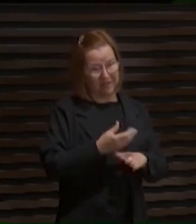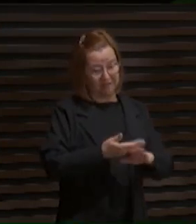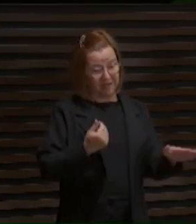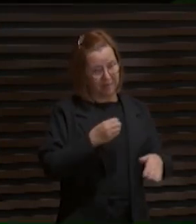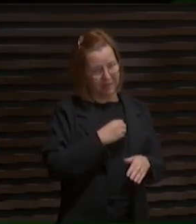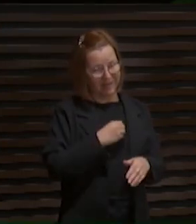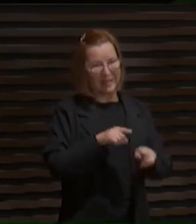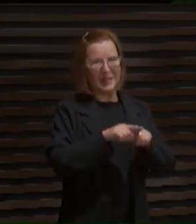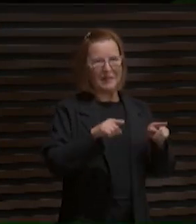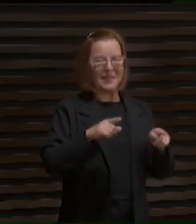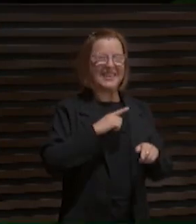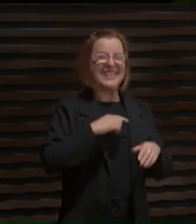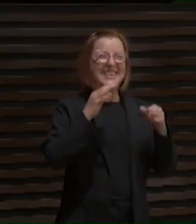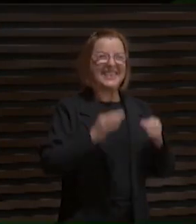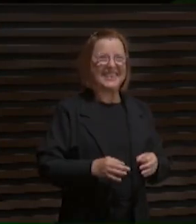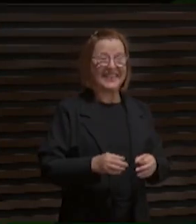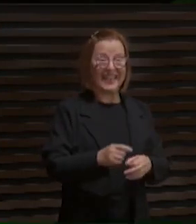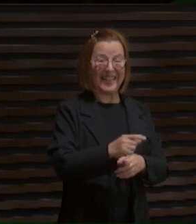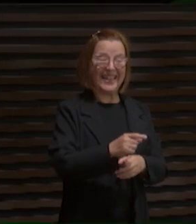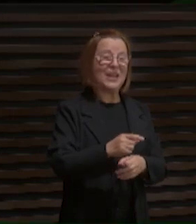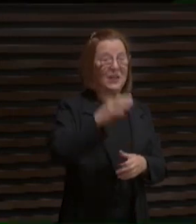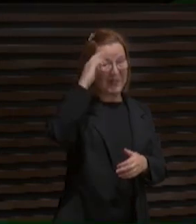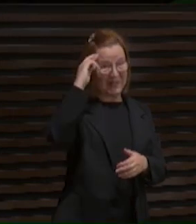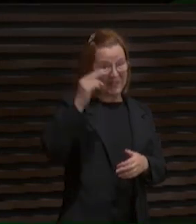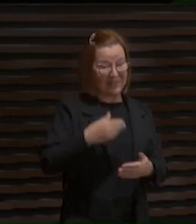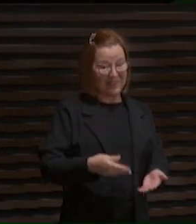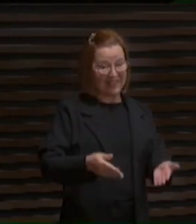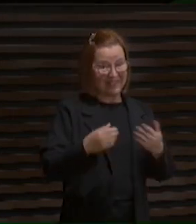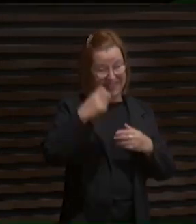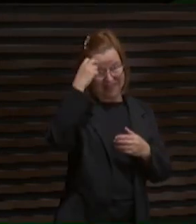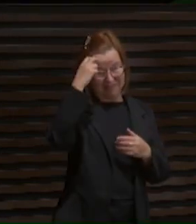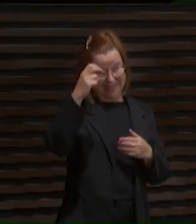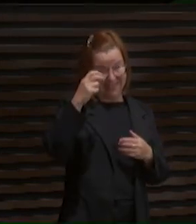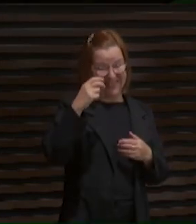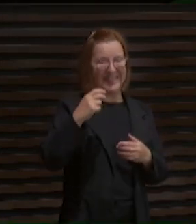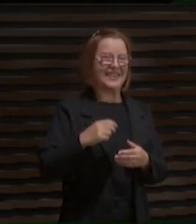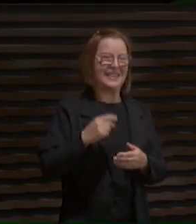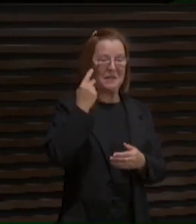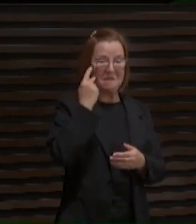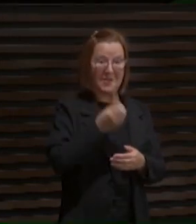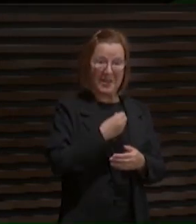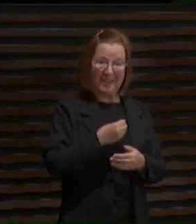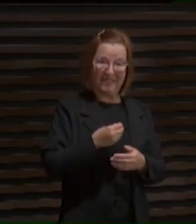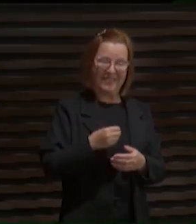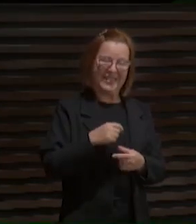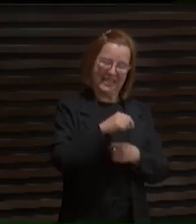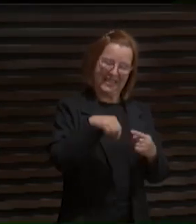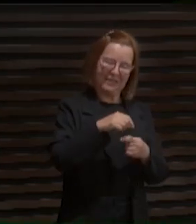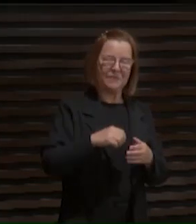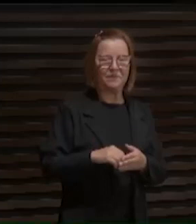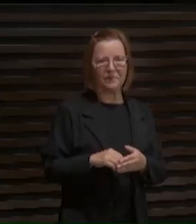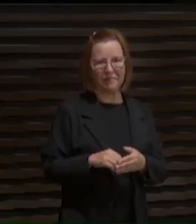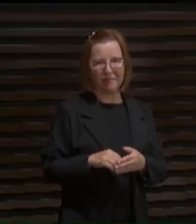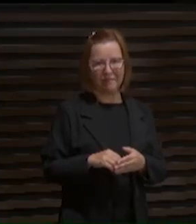por aquele que vive em nós. Por isso Paulo nos adverte, vamos ler junto o resto do versículo 13. Mas,